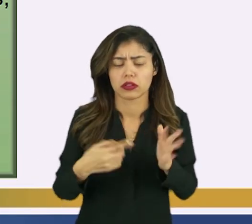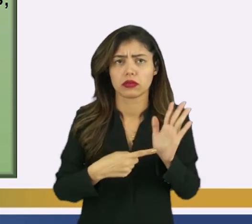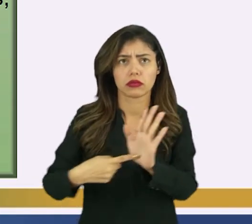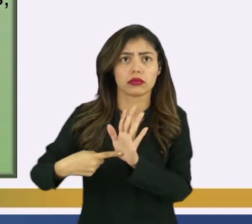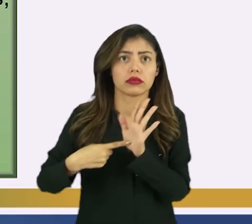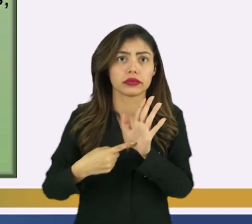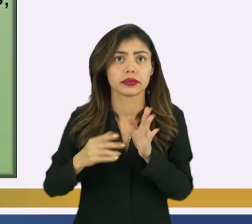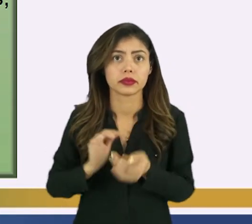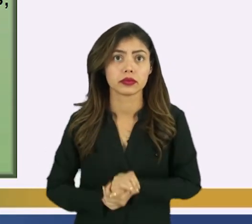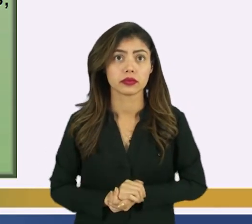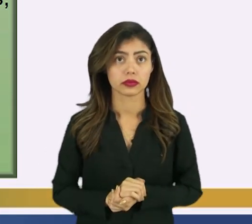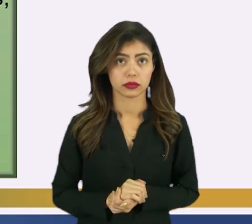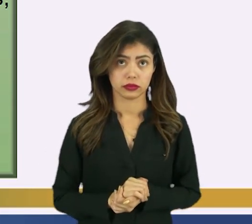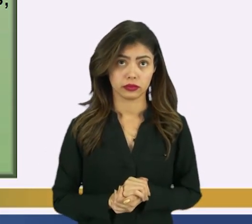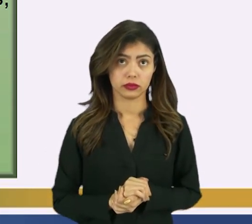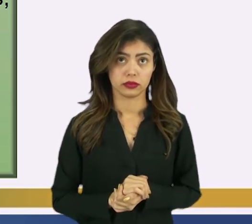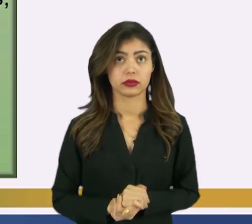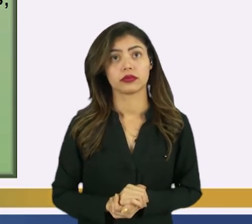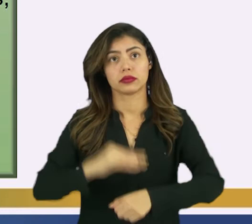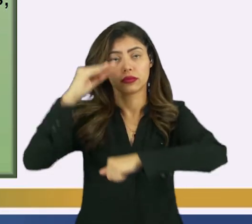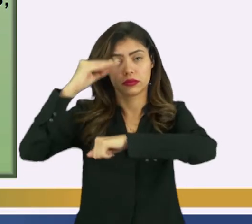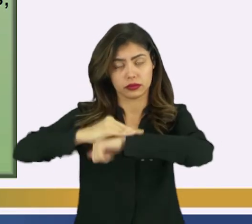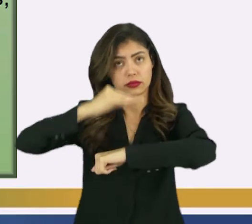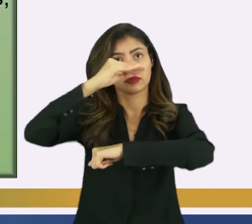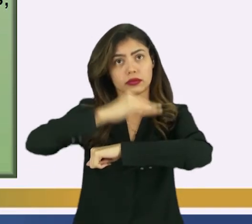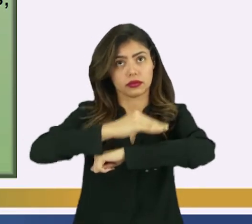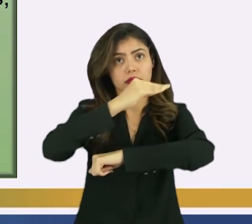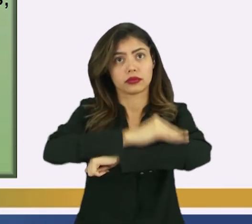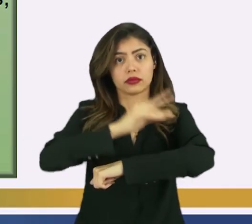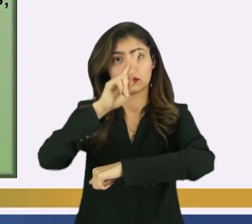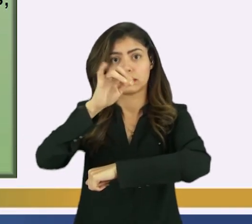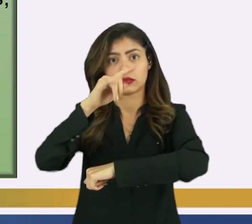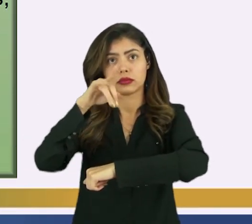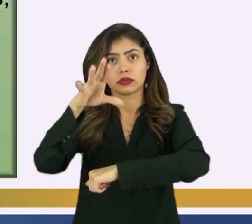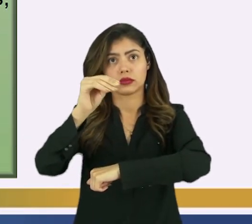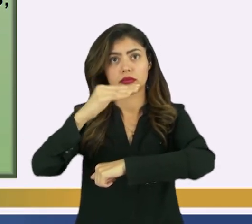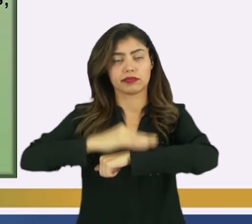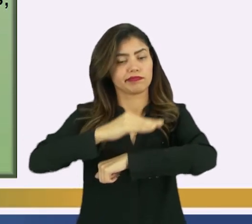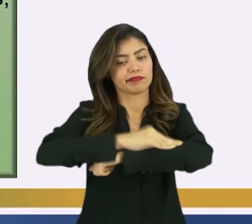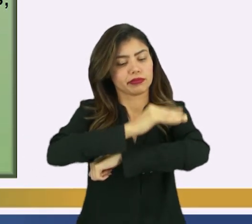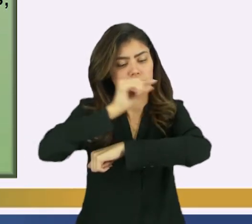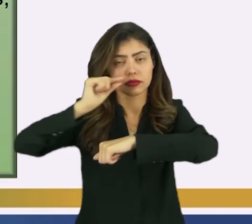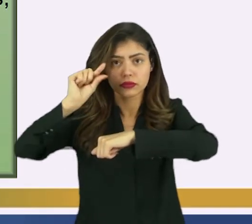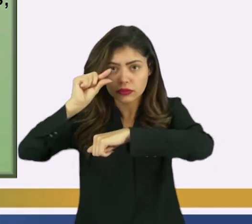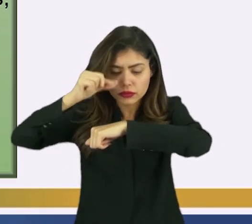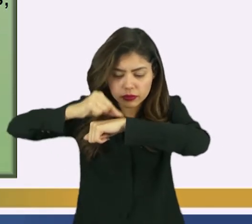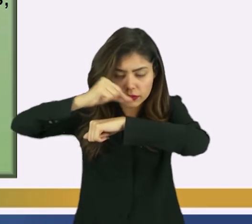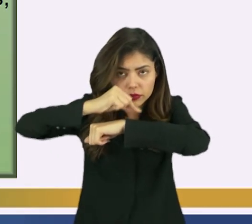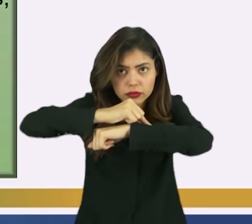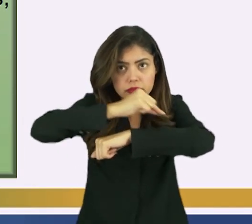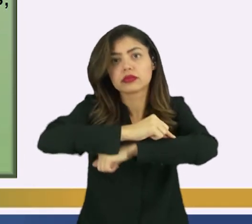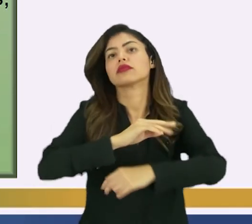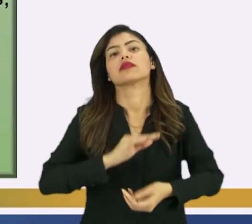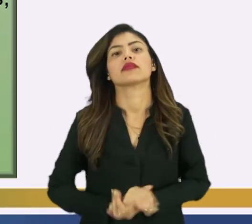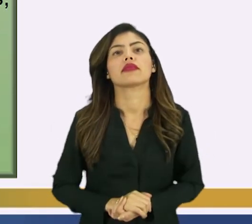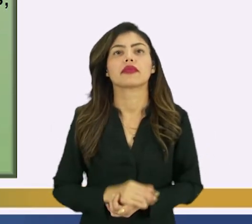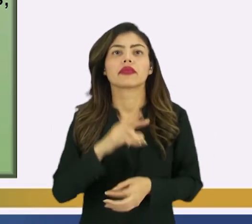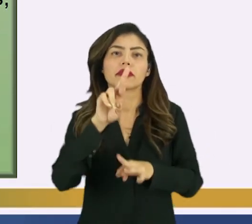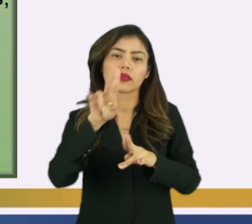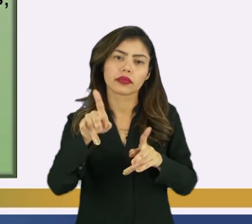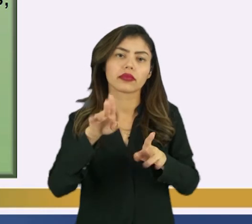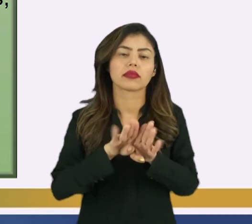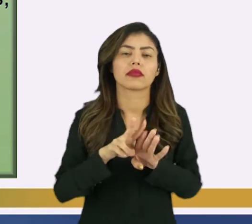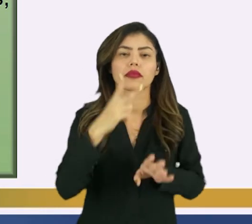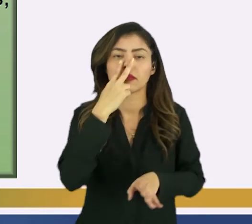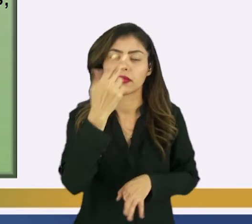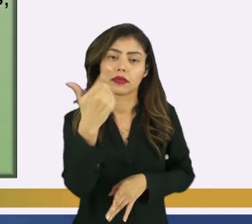podemos citar? No caso, só pode ser a letra A, sapos, rãs e pererecas, que têm os 4 membros bem definidos,